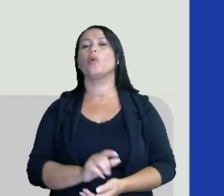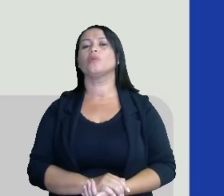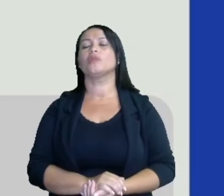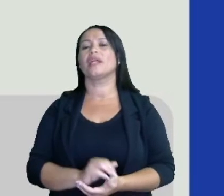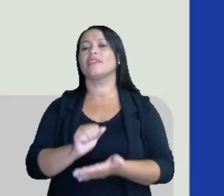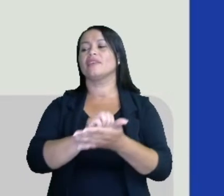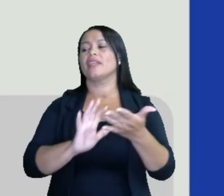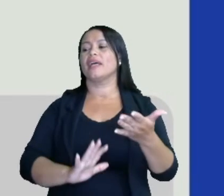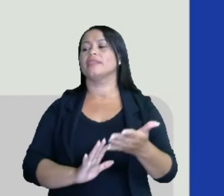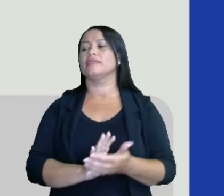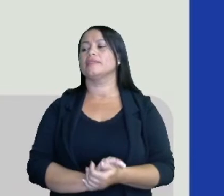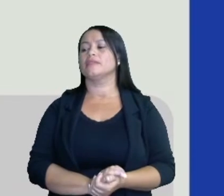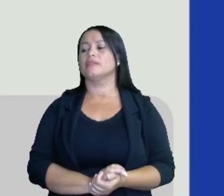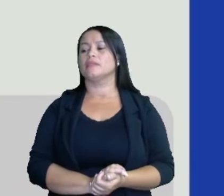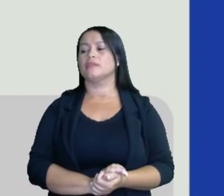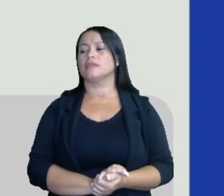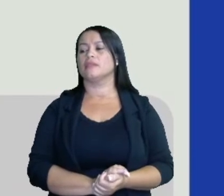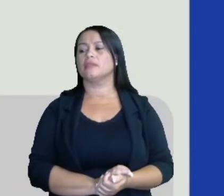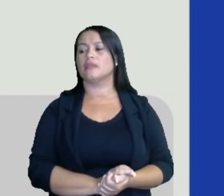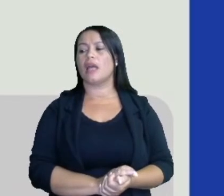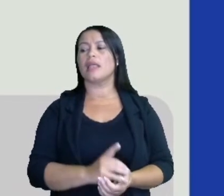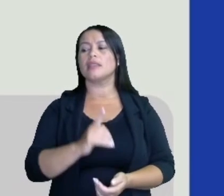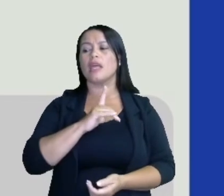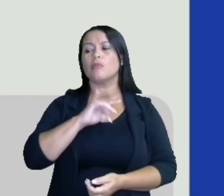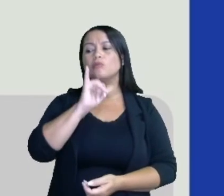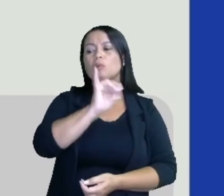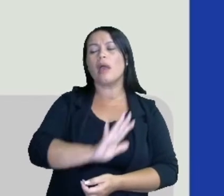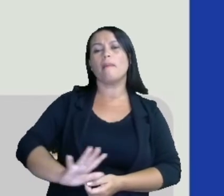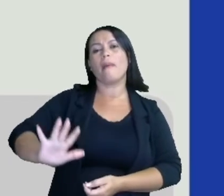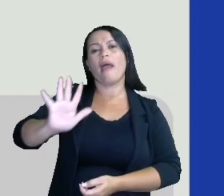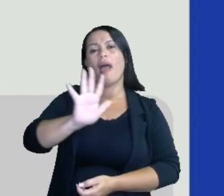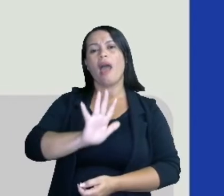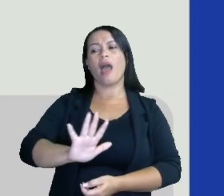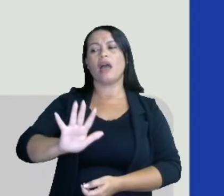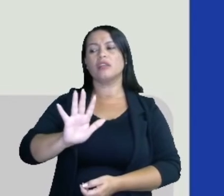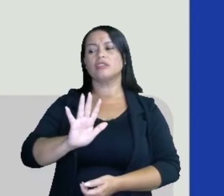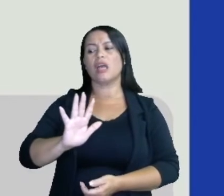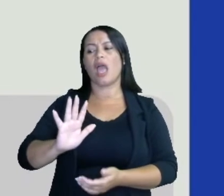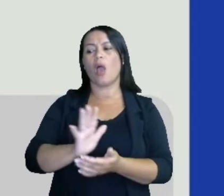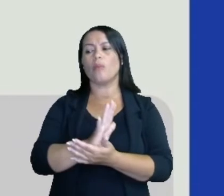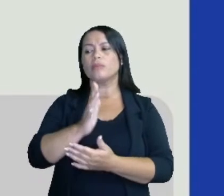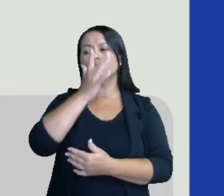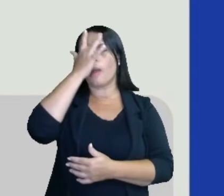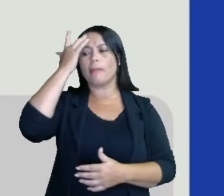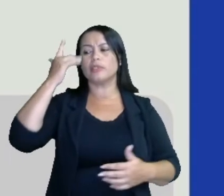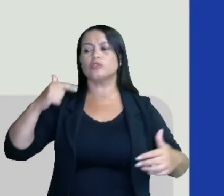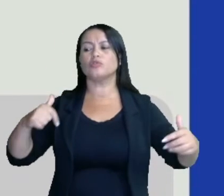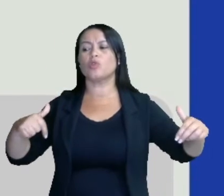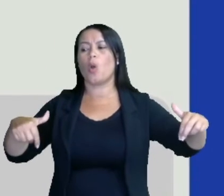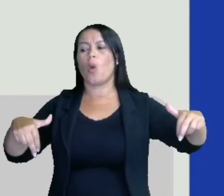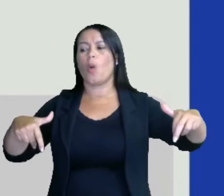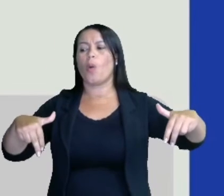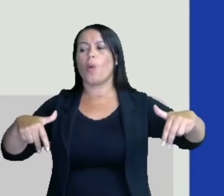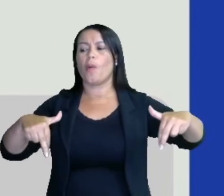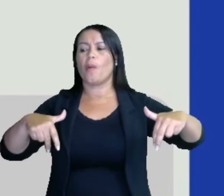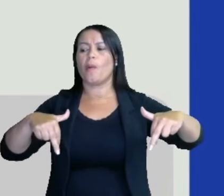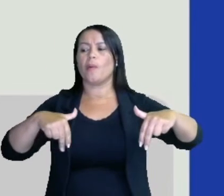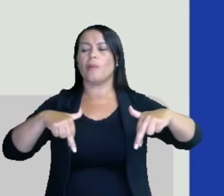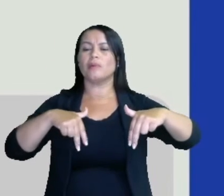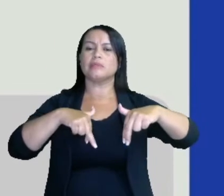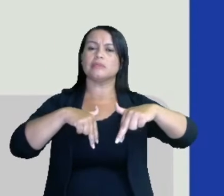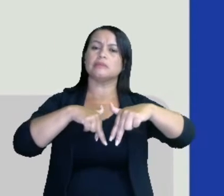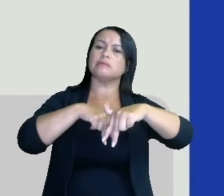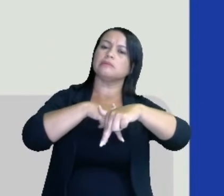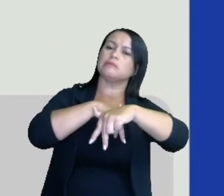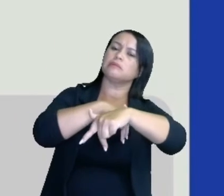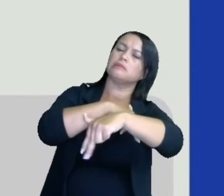outra atividade aqui. Então, tem uma imagem ali, algumas pessoas caminhando, umas para uma